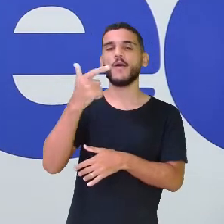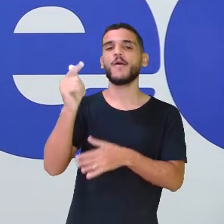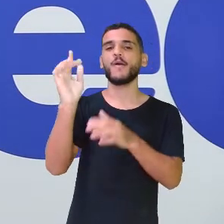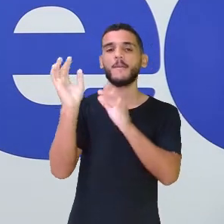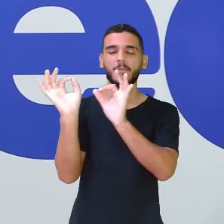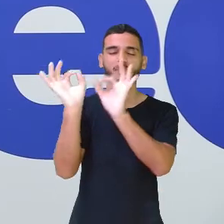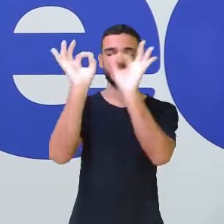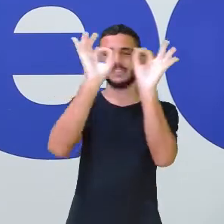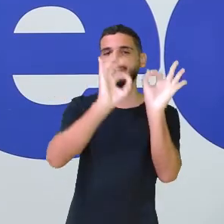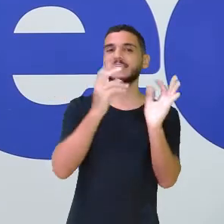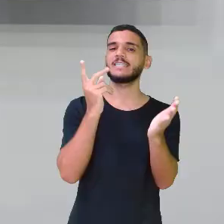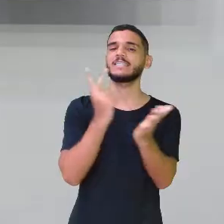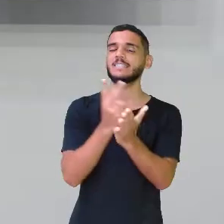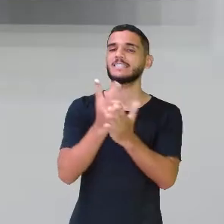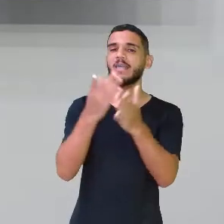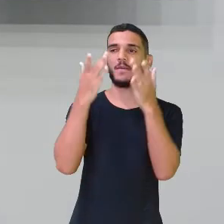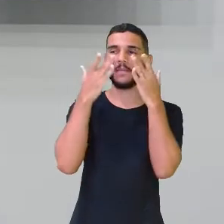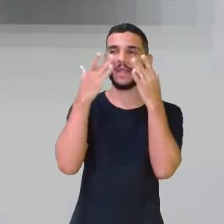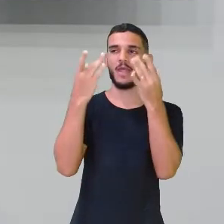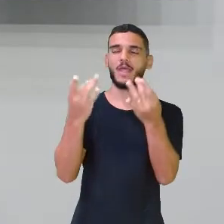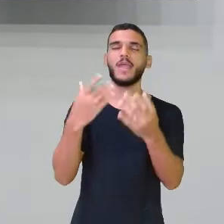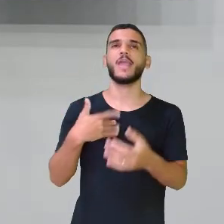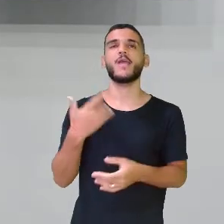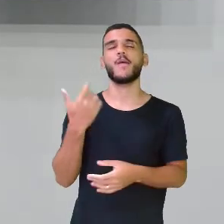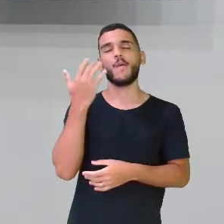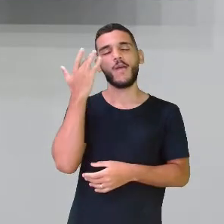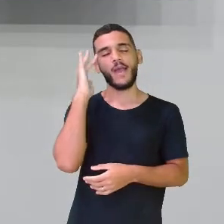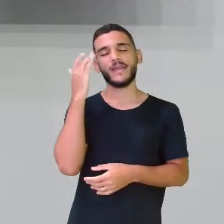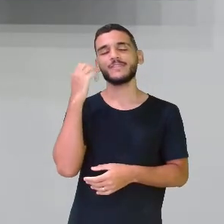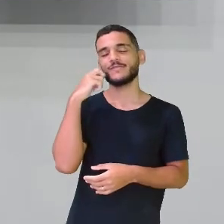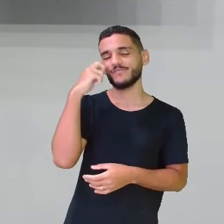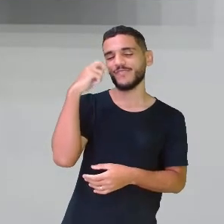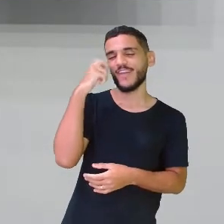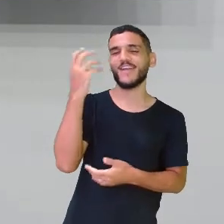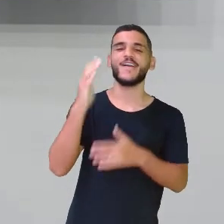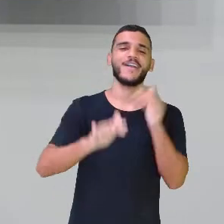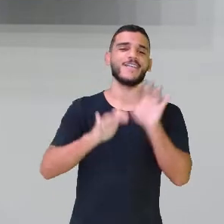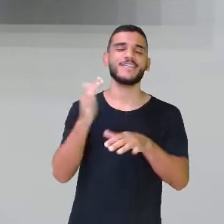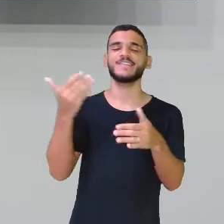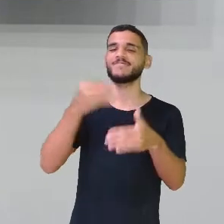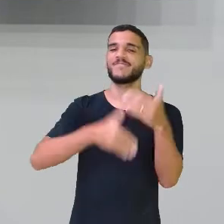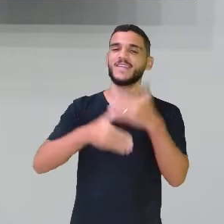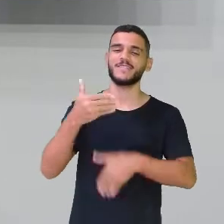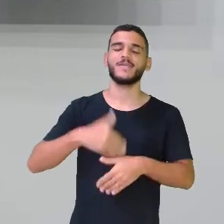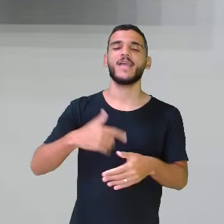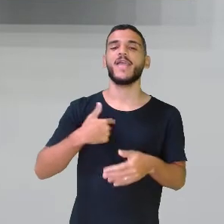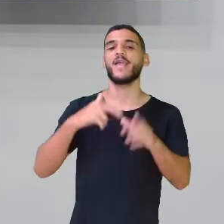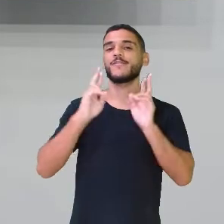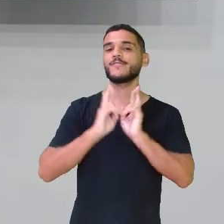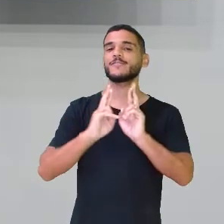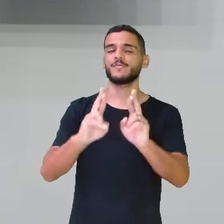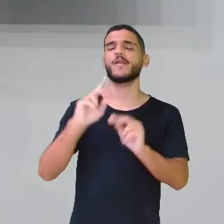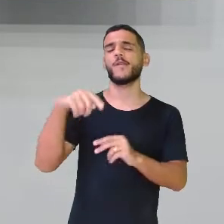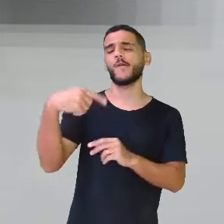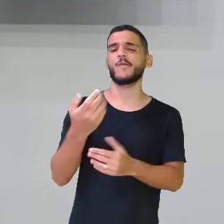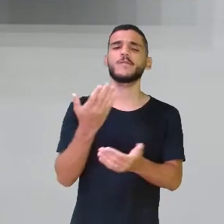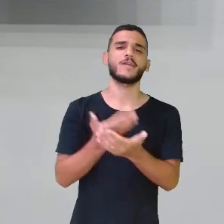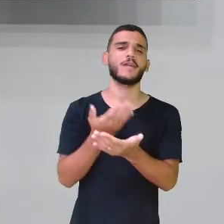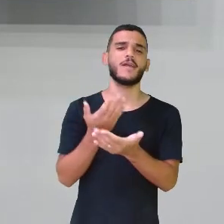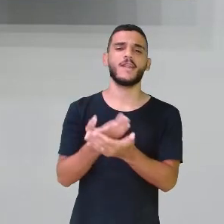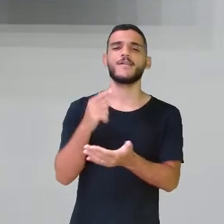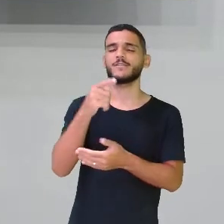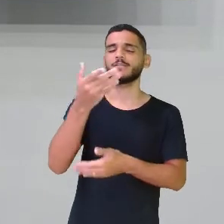Eles sempre são atentos. Eu acho que ficam com vergonha, às vezes, de participar. Mas eu espero que nas próximas